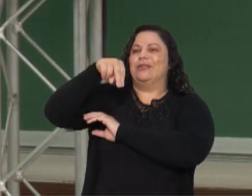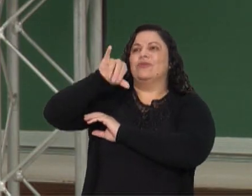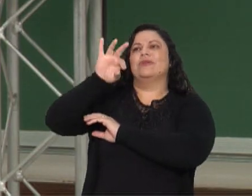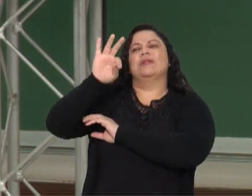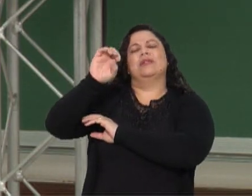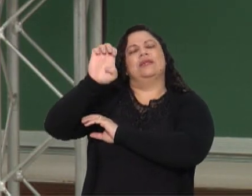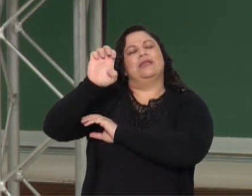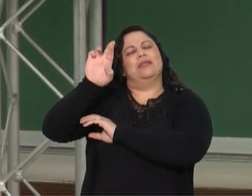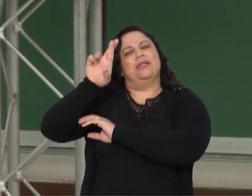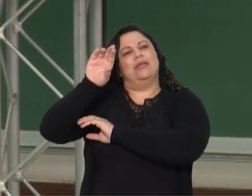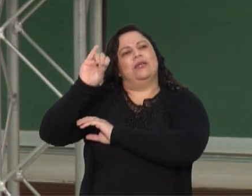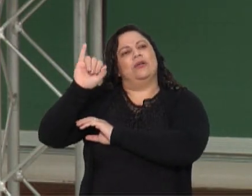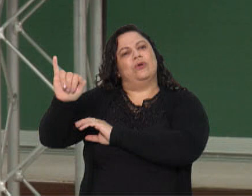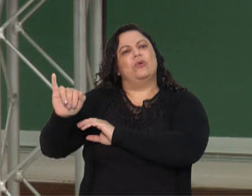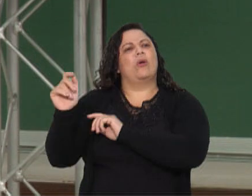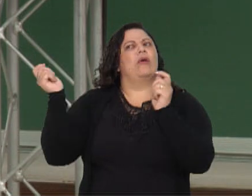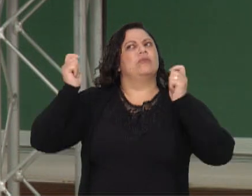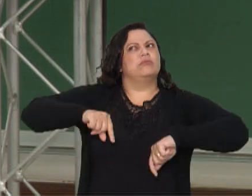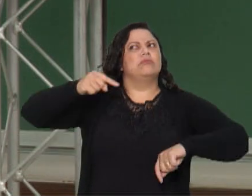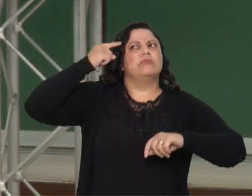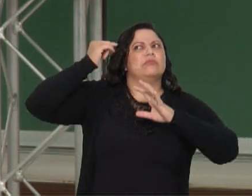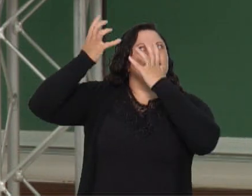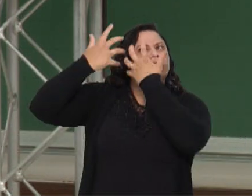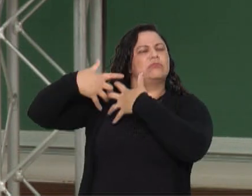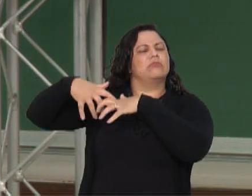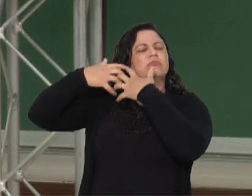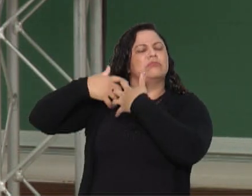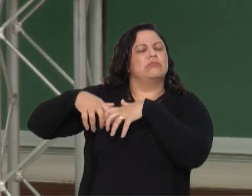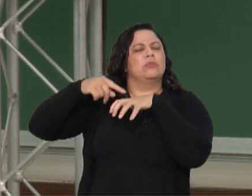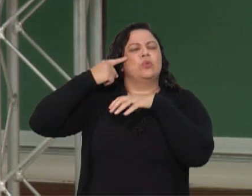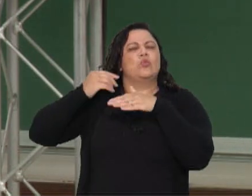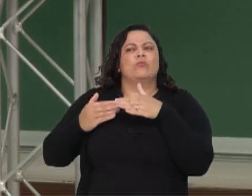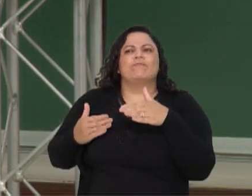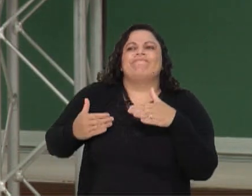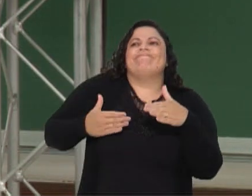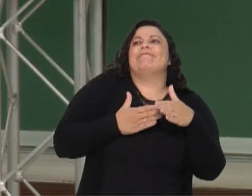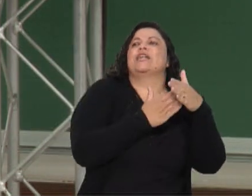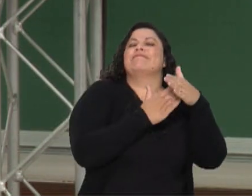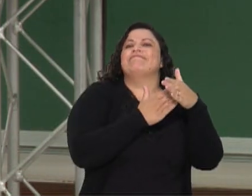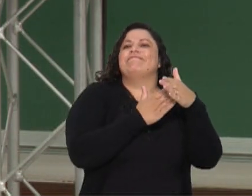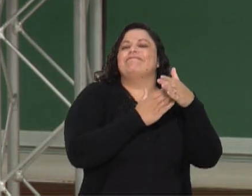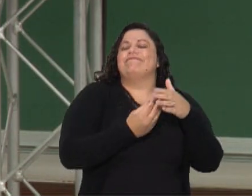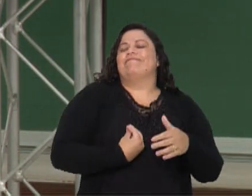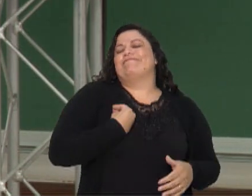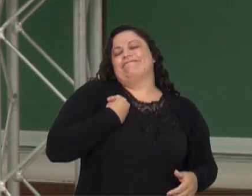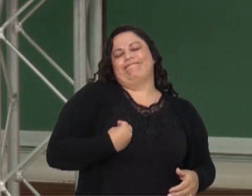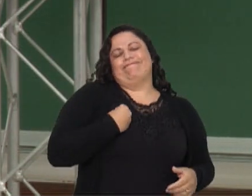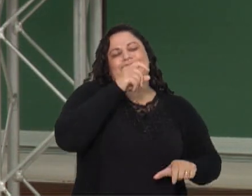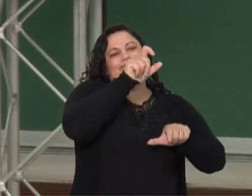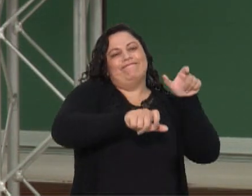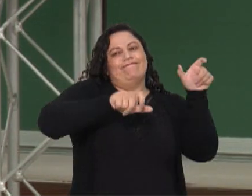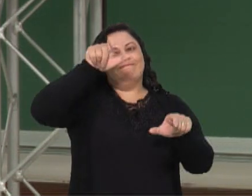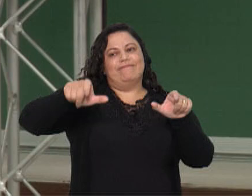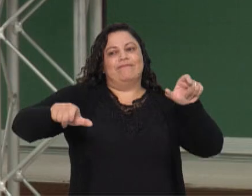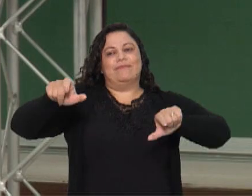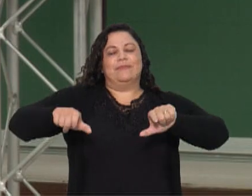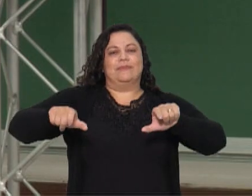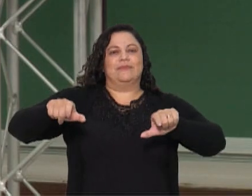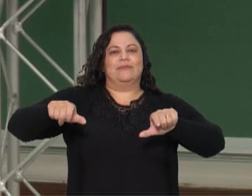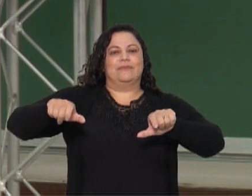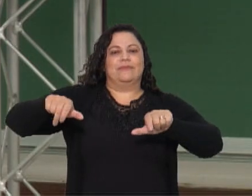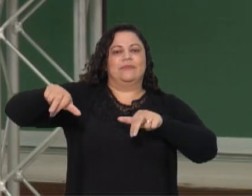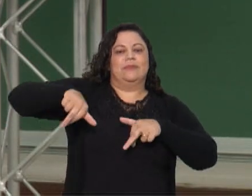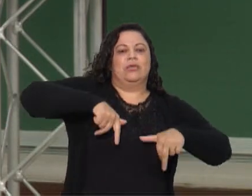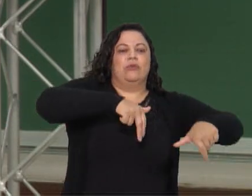têm que pensar como é que isso vai impactar na vida das pessoas que vivem naquela cidade, porque as pessoas vão estar circulando por aqui,